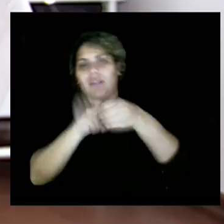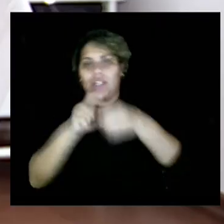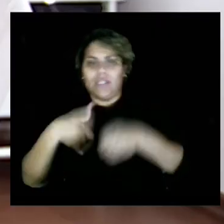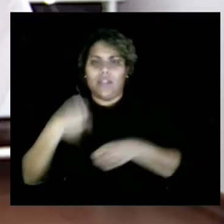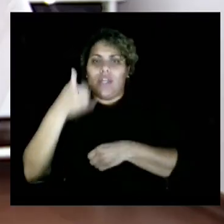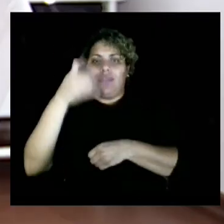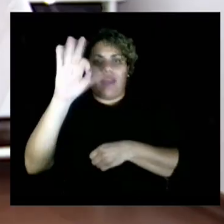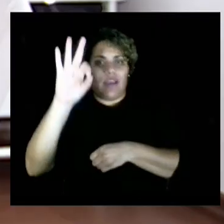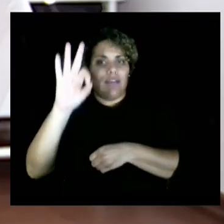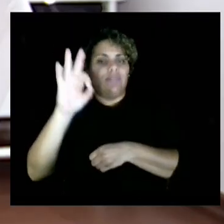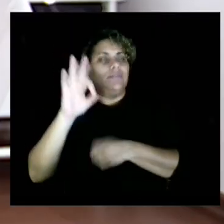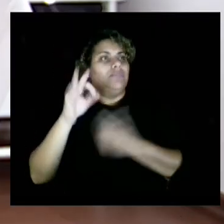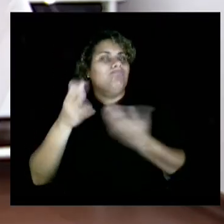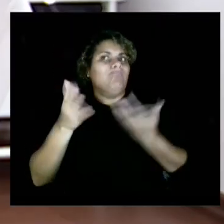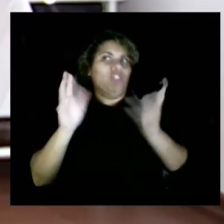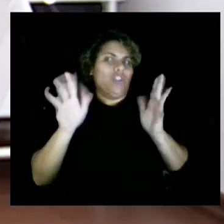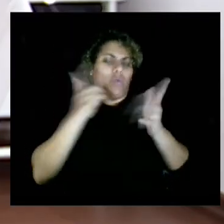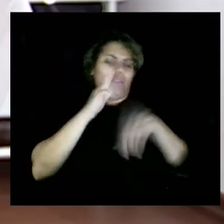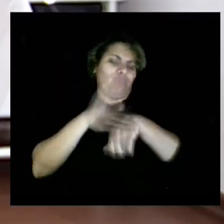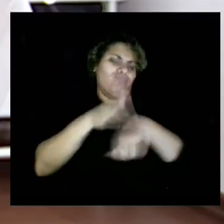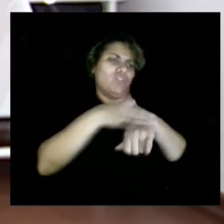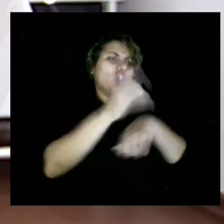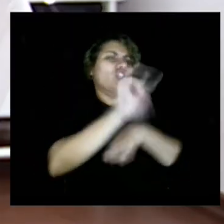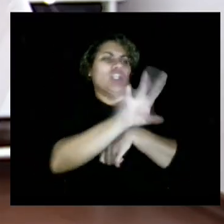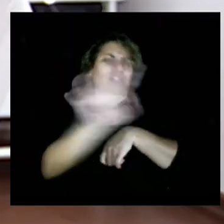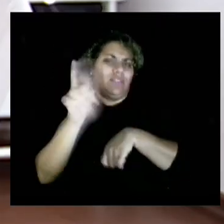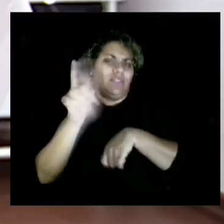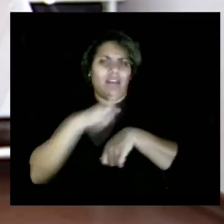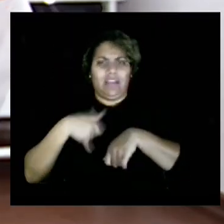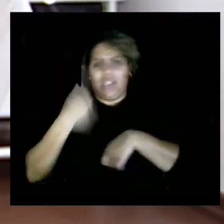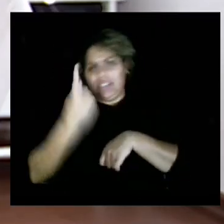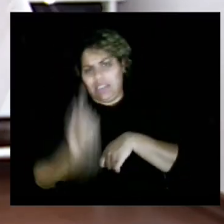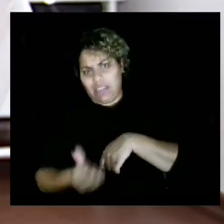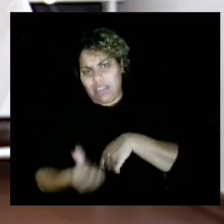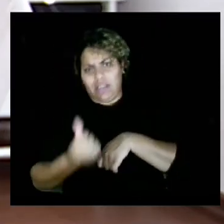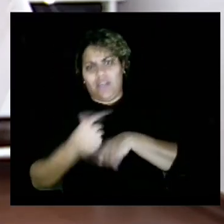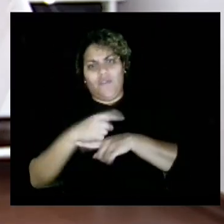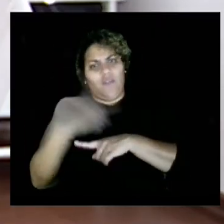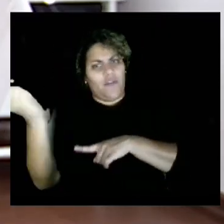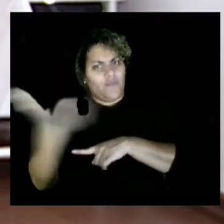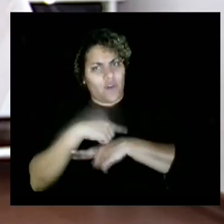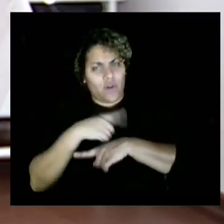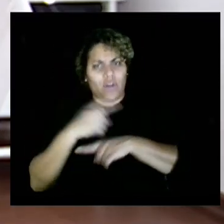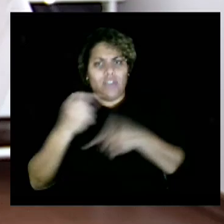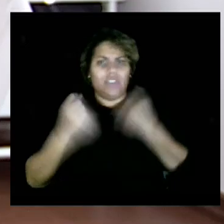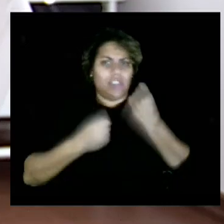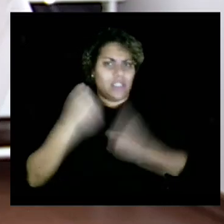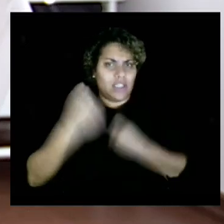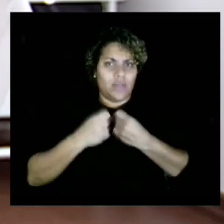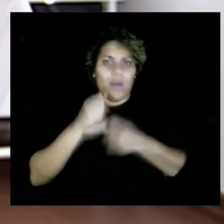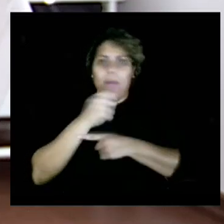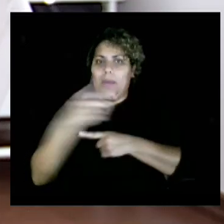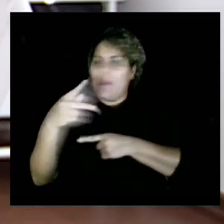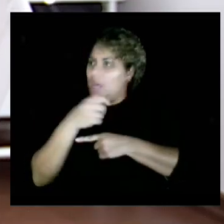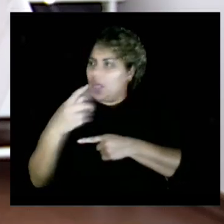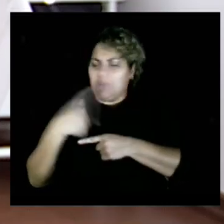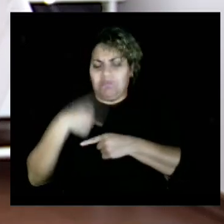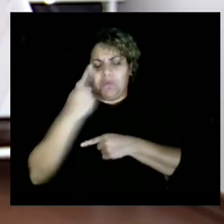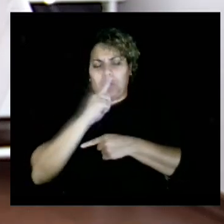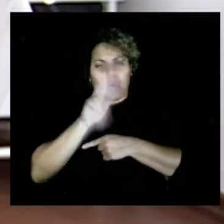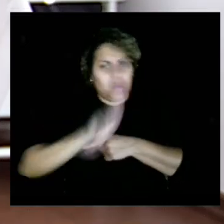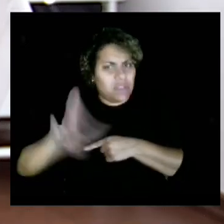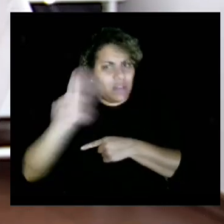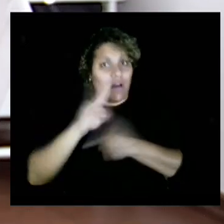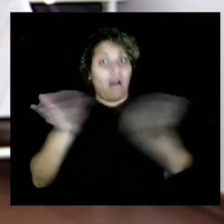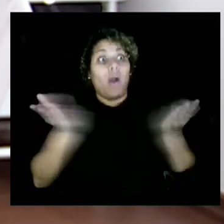né? Já o de 16 vai e volta de carro, de aplicativo. Então, agora eu acho que eu